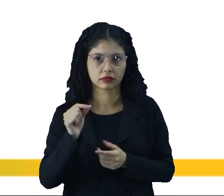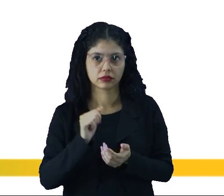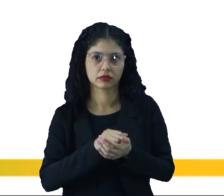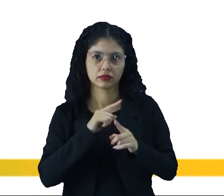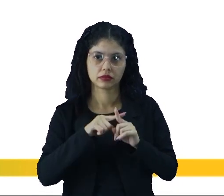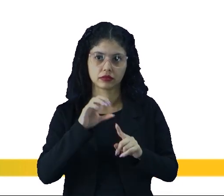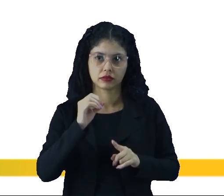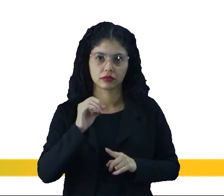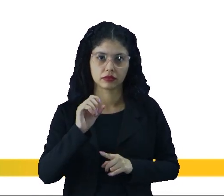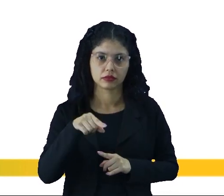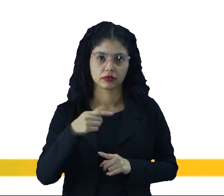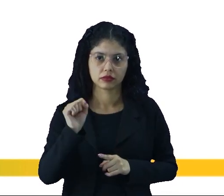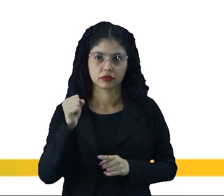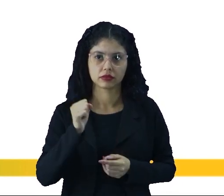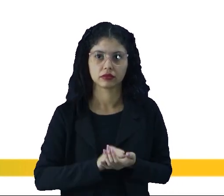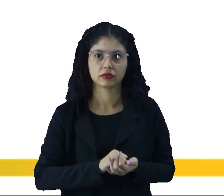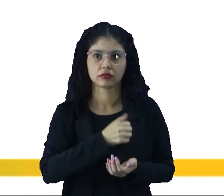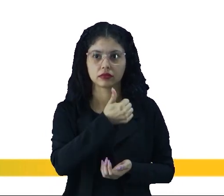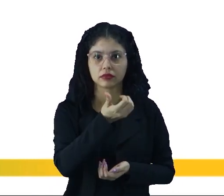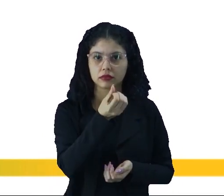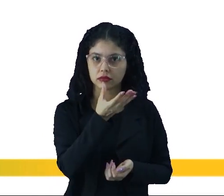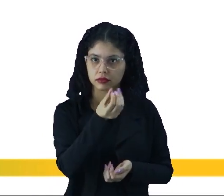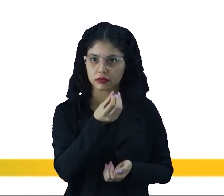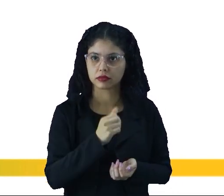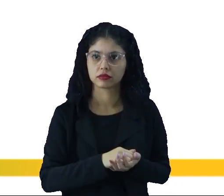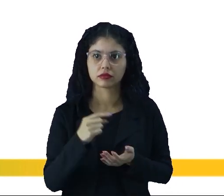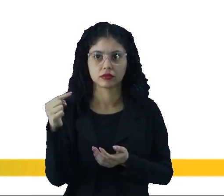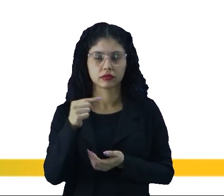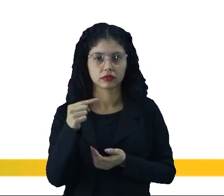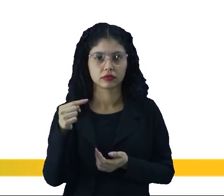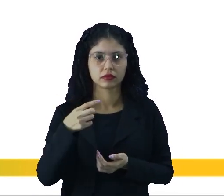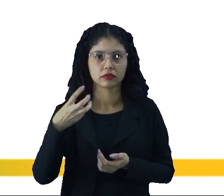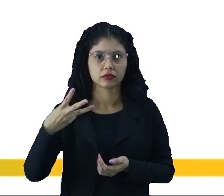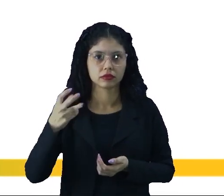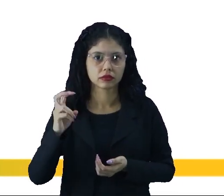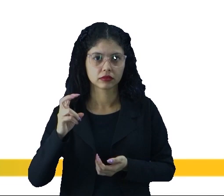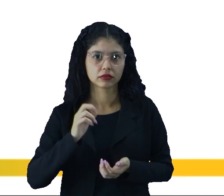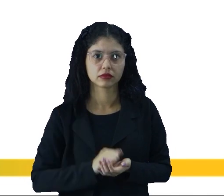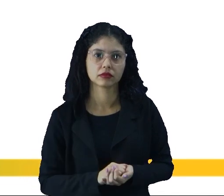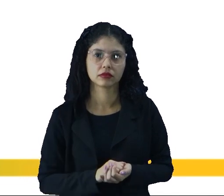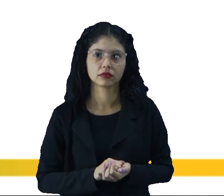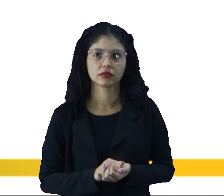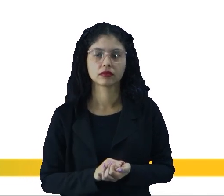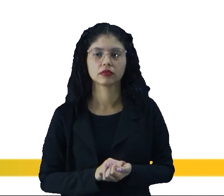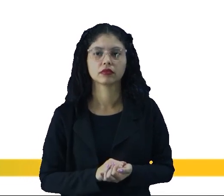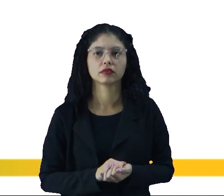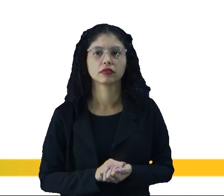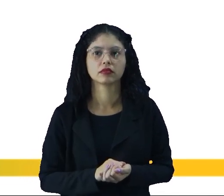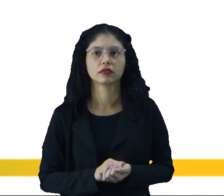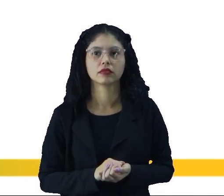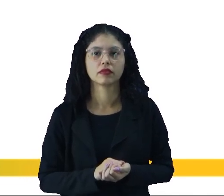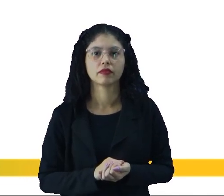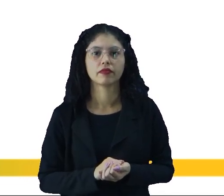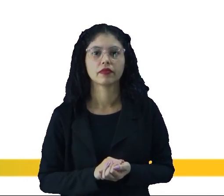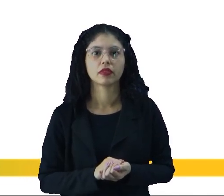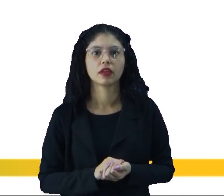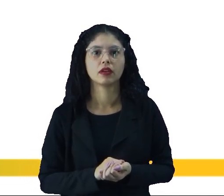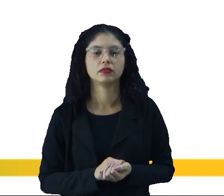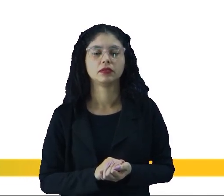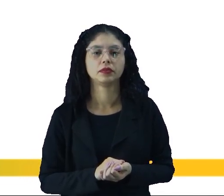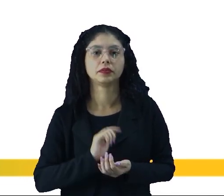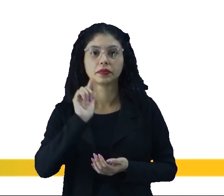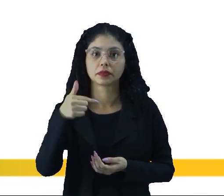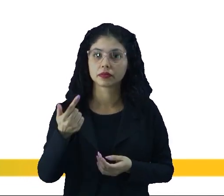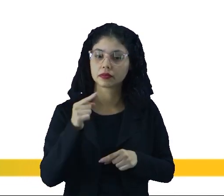vezes 0,8, que é igual a 160. Vamos fazer a subtração com 35